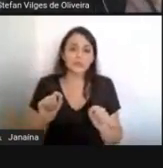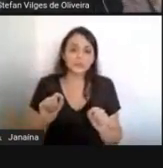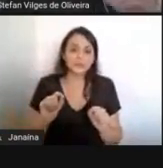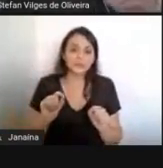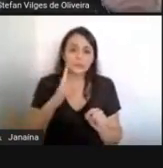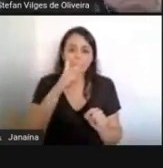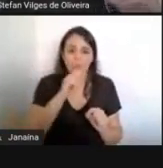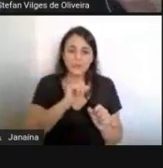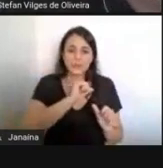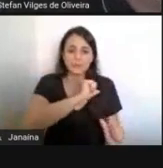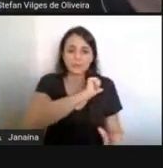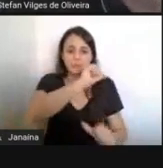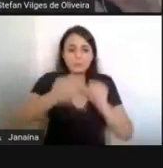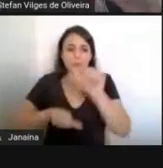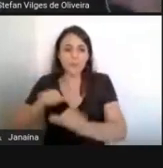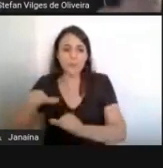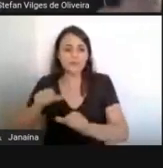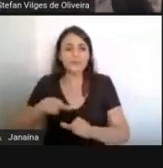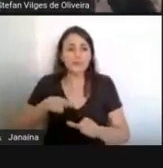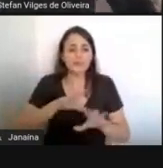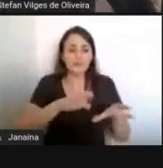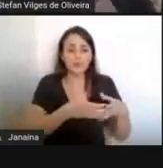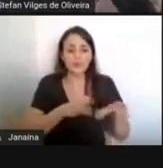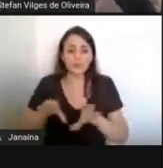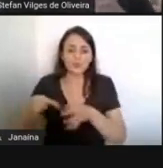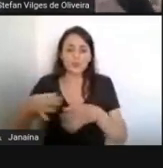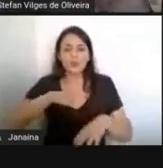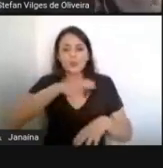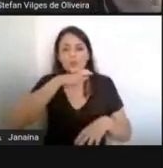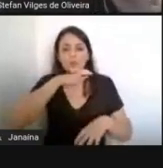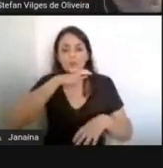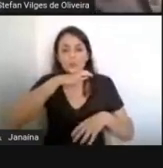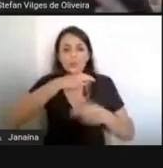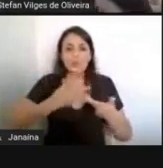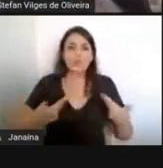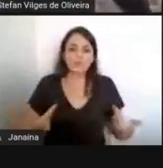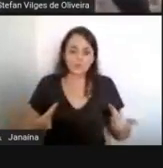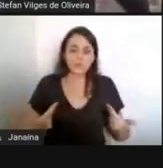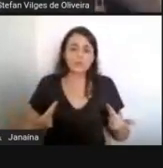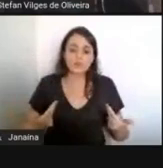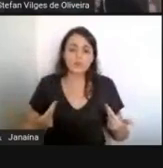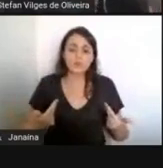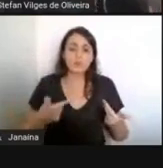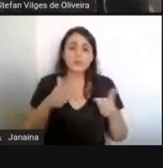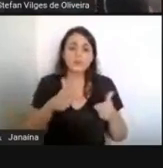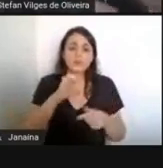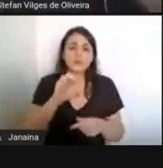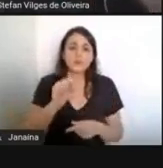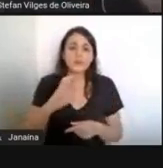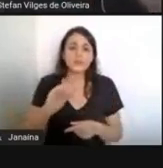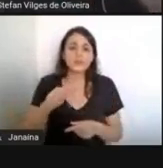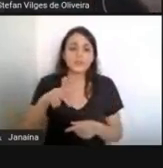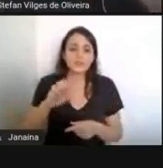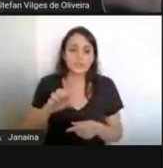salto das espécies animais, né, um escape zoonótico, como nós chamamos, e essa zoonose